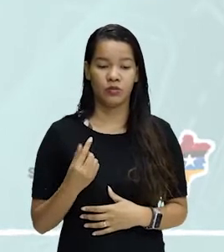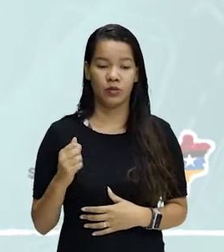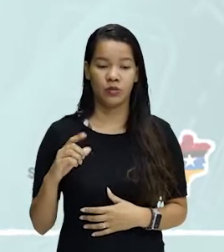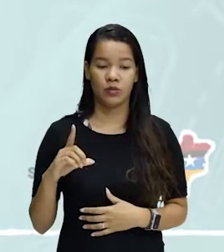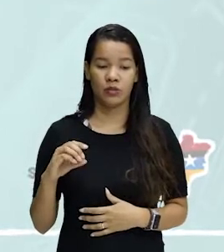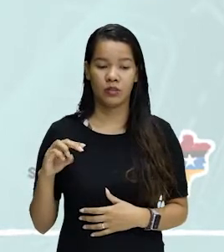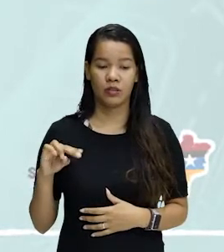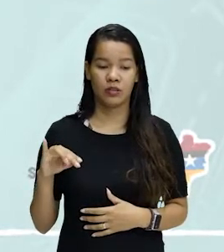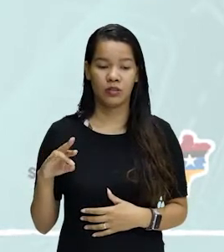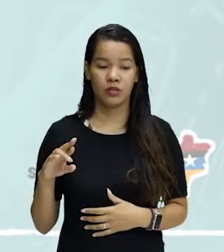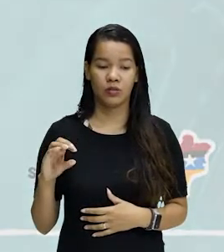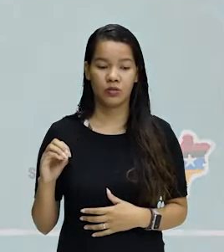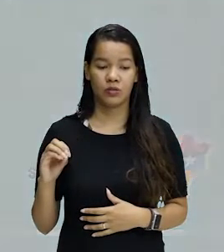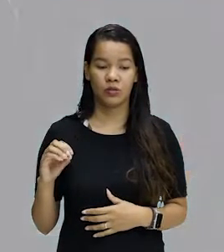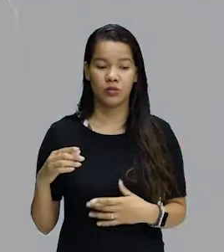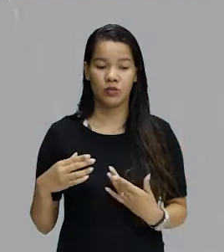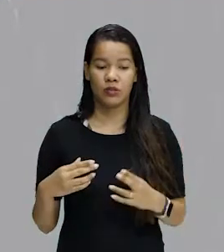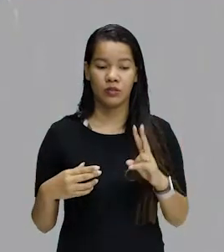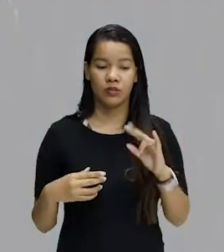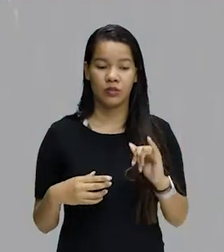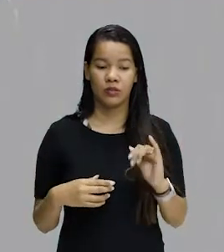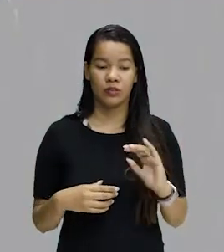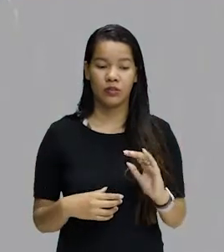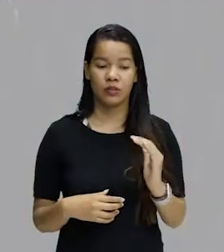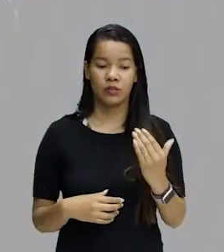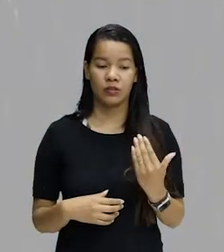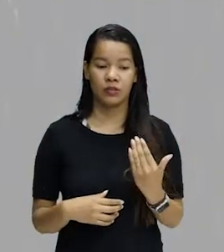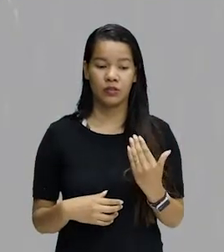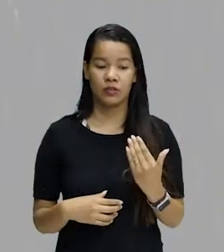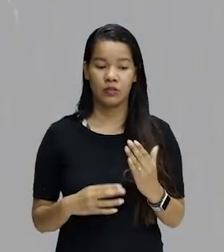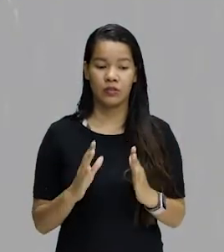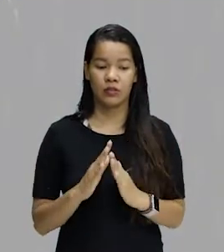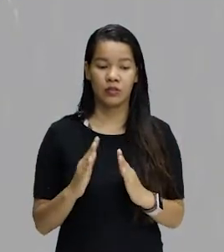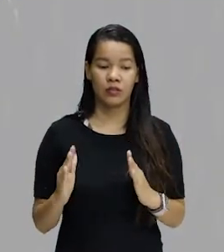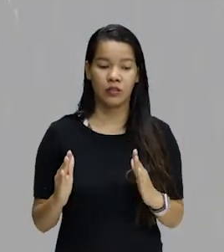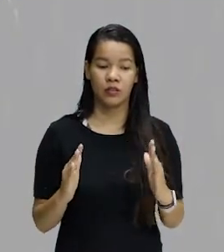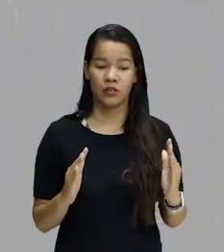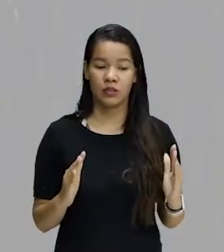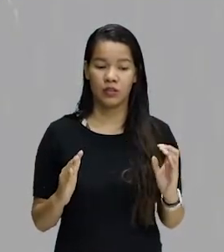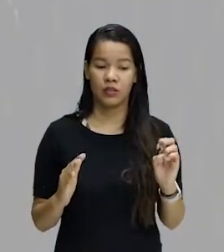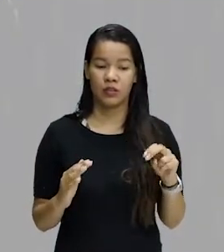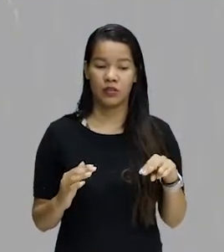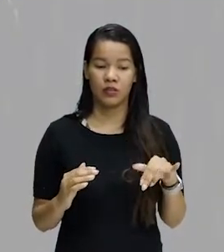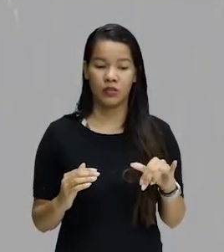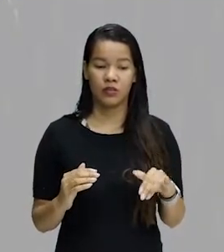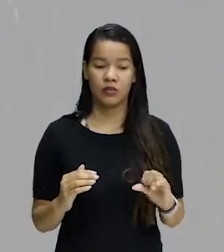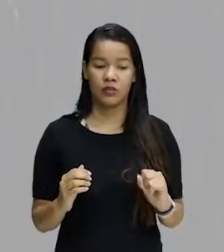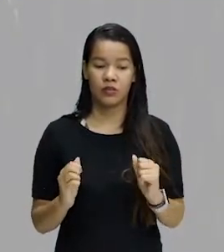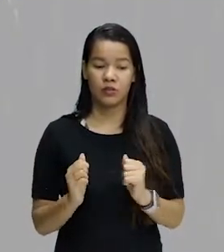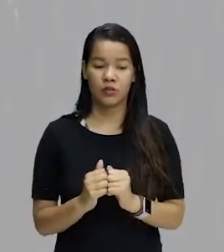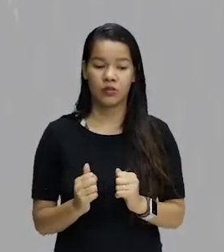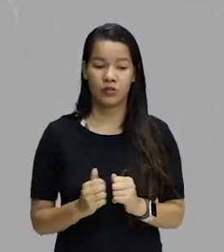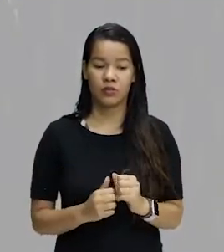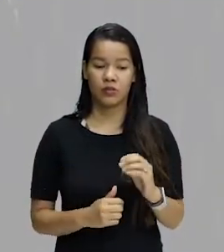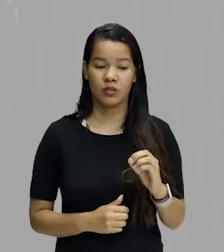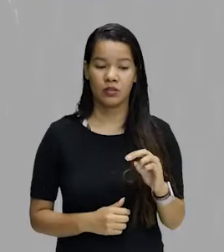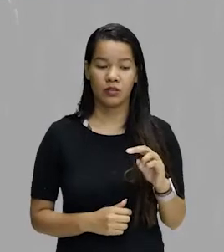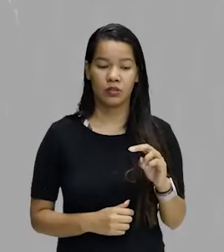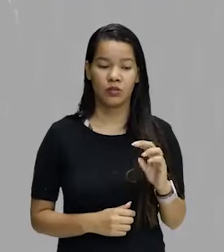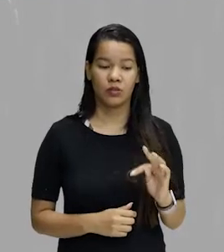A tautomeria ela vai acontecer, né, entre enóis com cetonas ou então